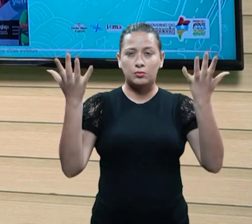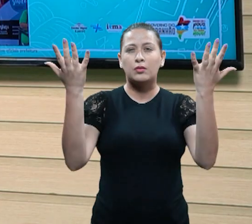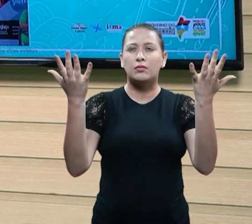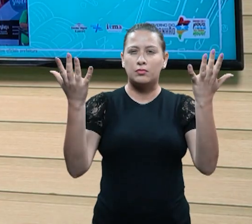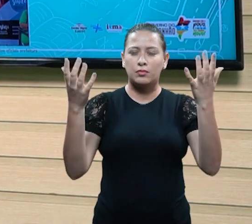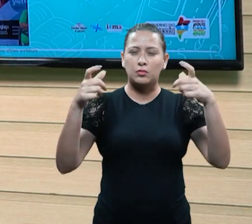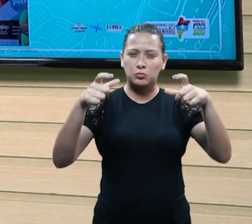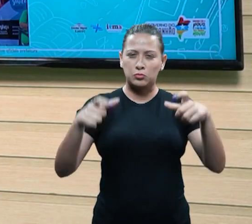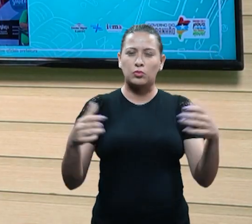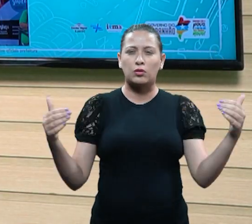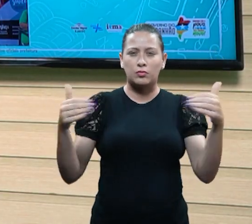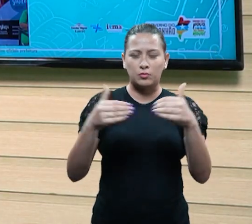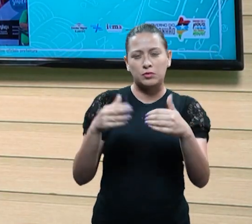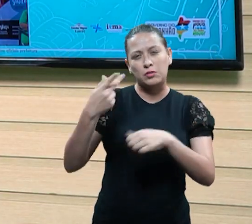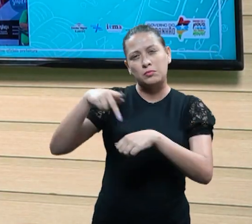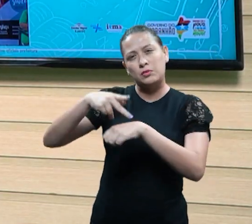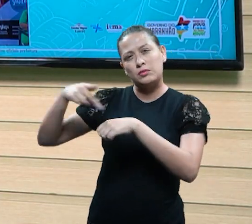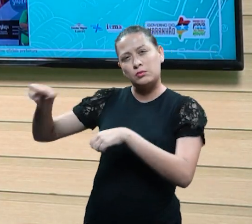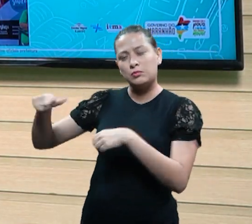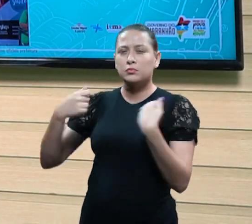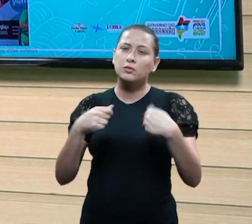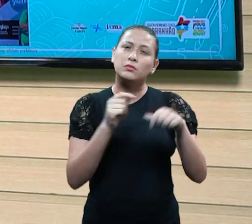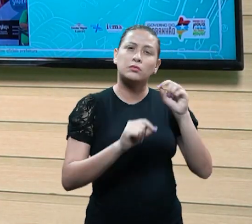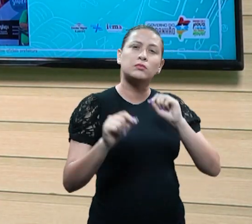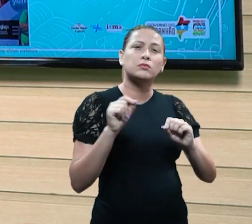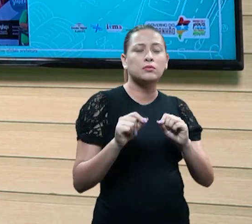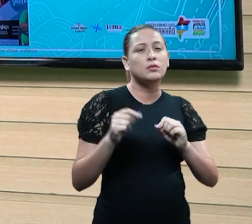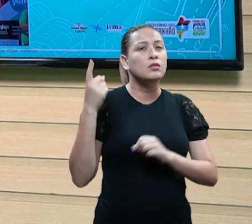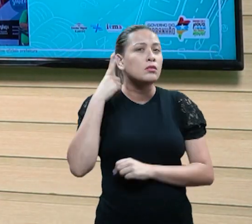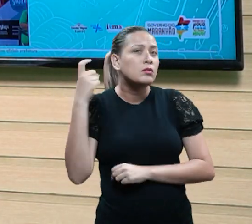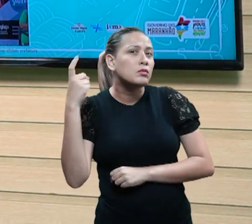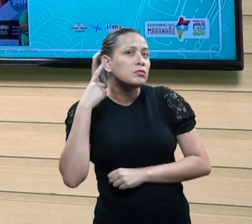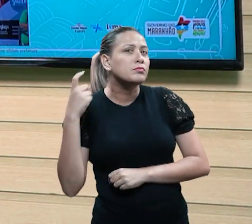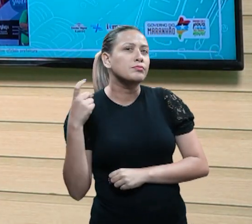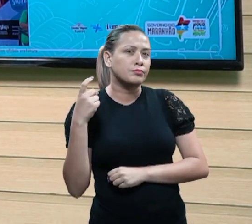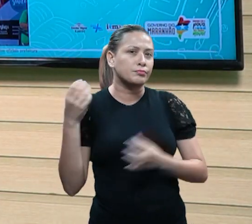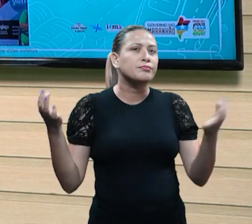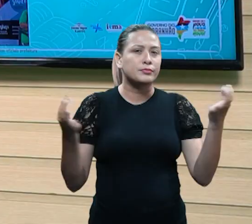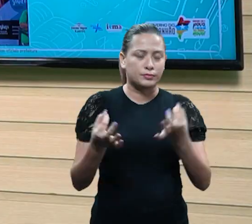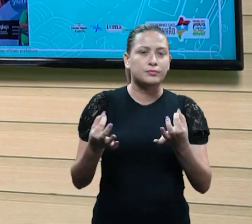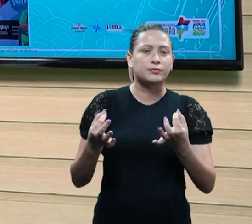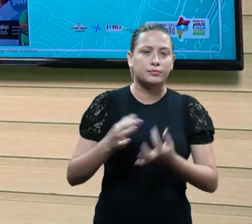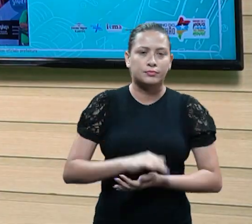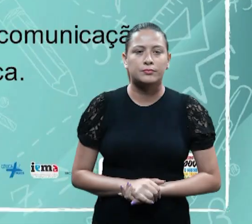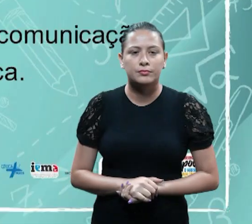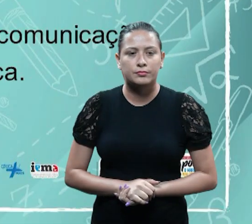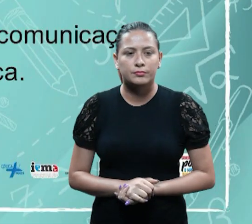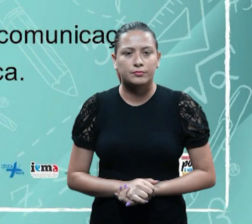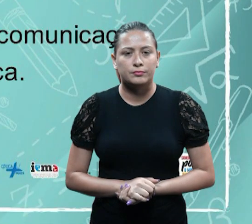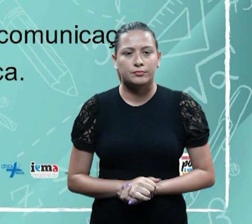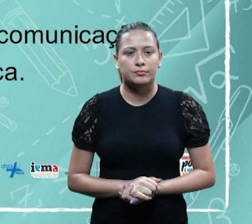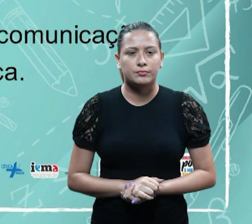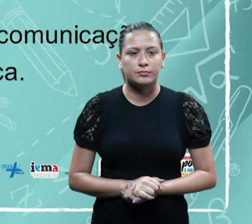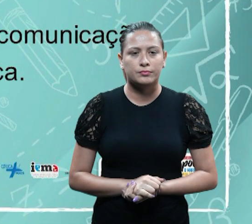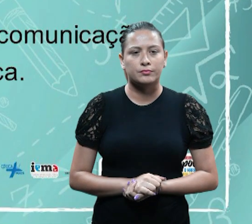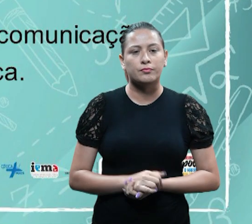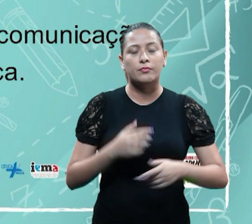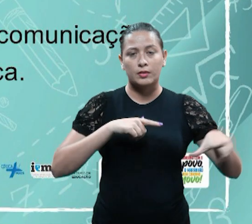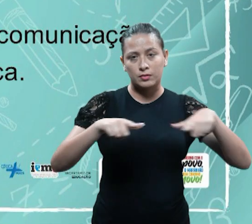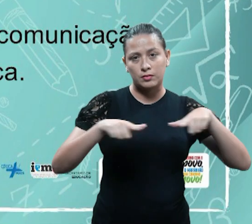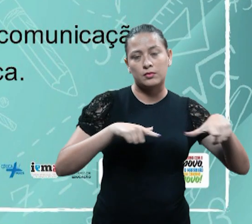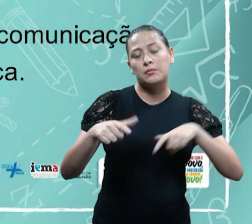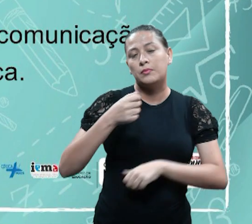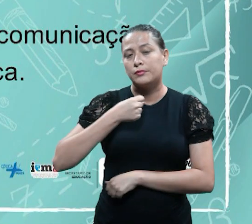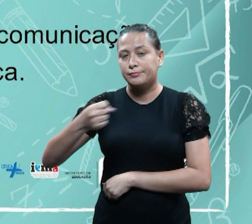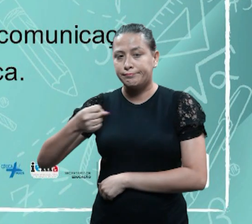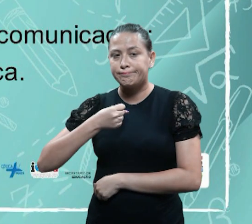fechado, internacional, então a gente precisa saber essa questão da sonorização e ambientes. Serviço de imprensa, claro